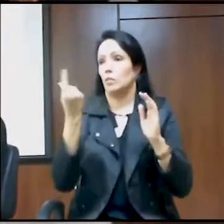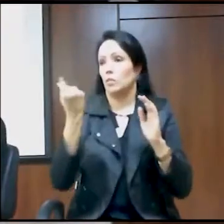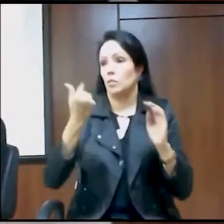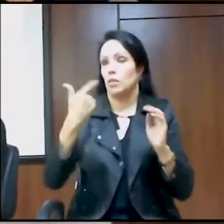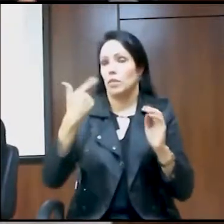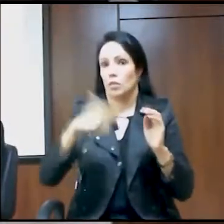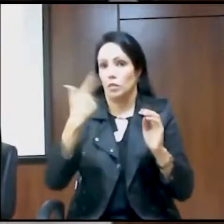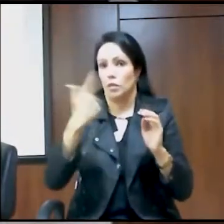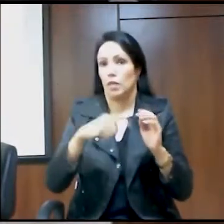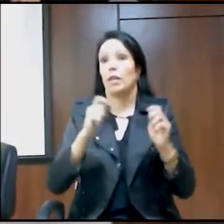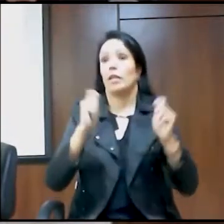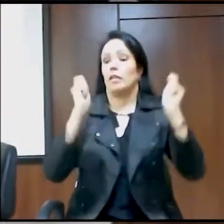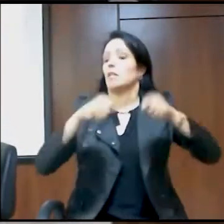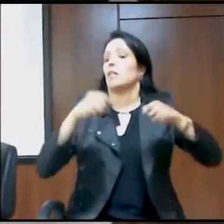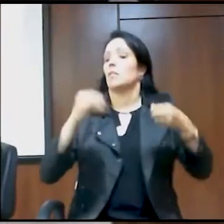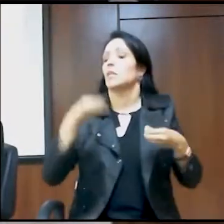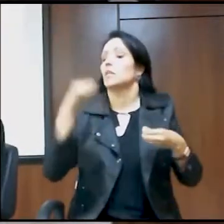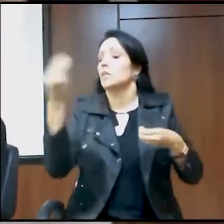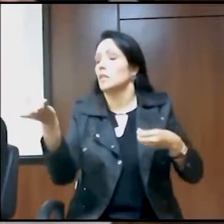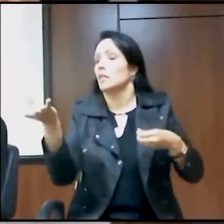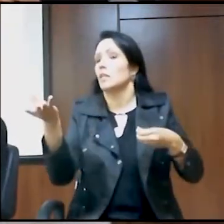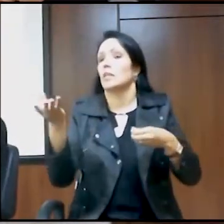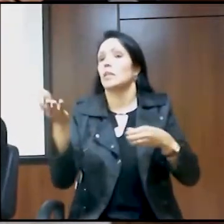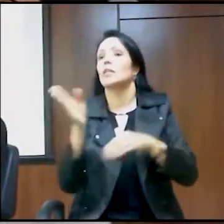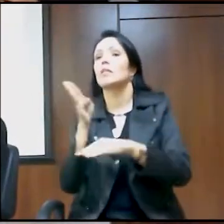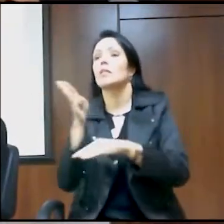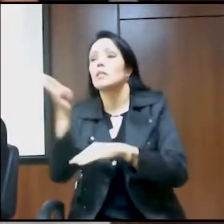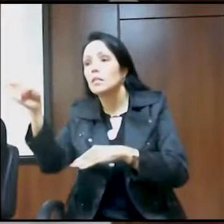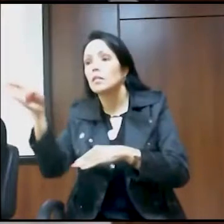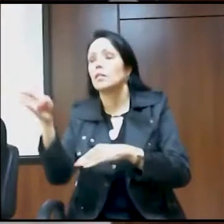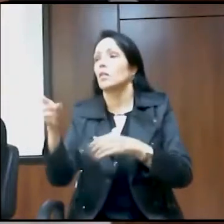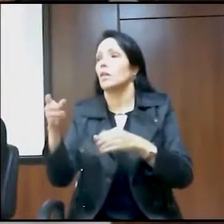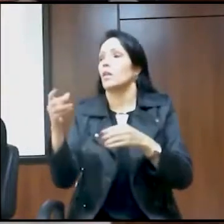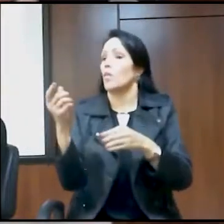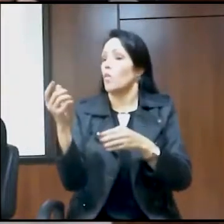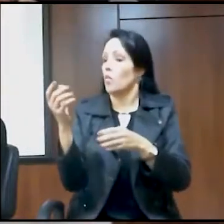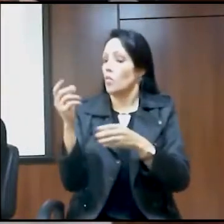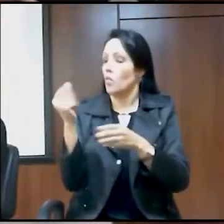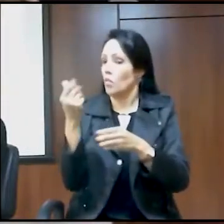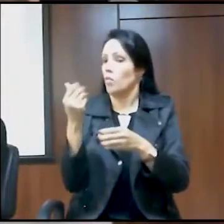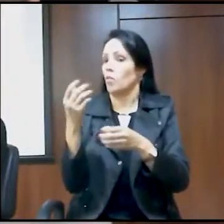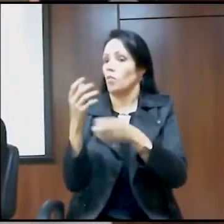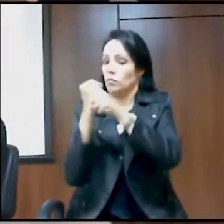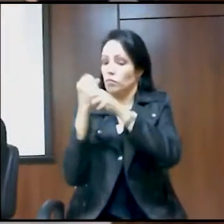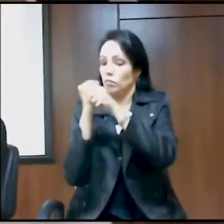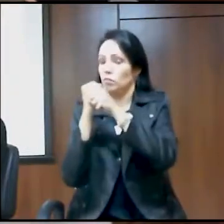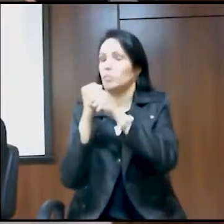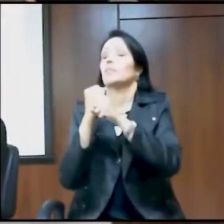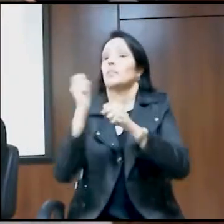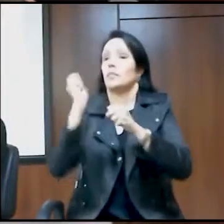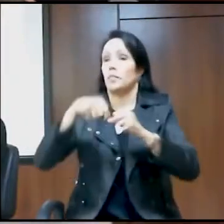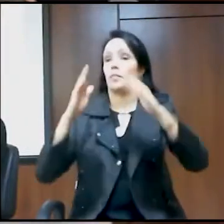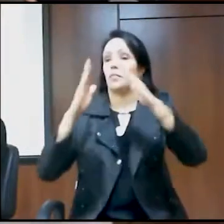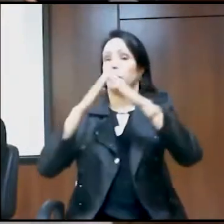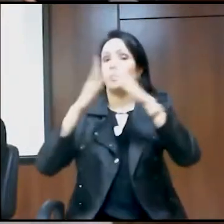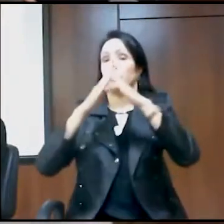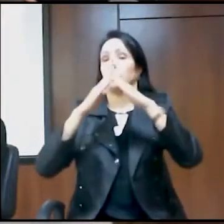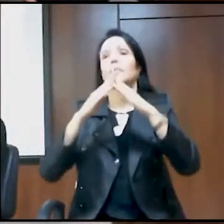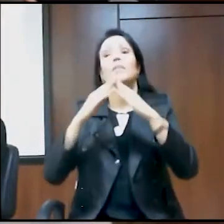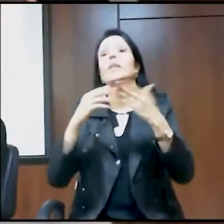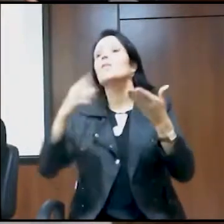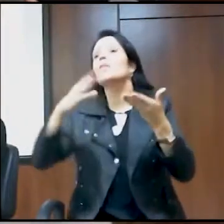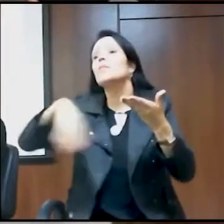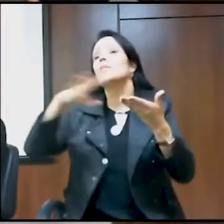possa destinar dinheiro, e dinheiro de verdade, dinheiro orçamentário, para garantir a produção habitacional, a gente